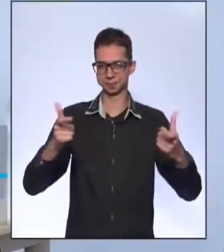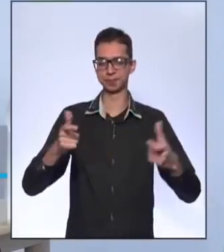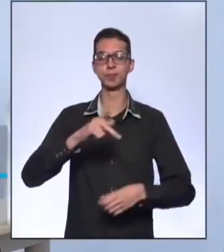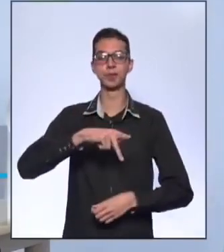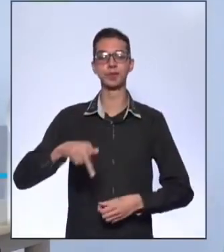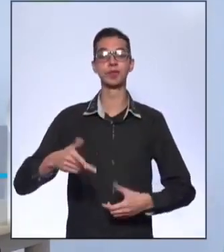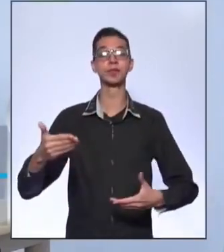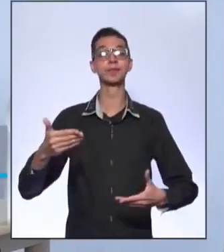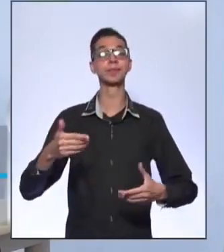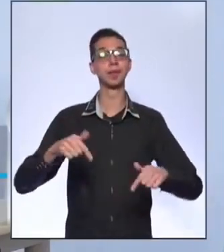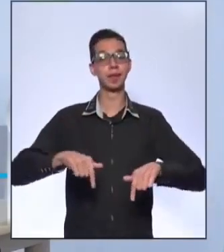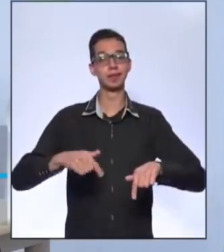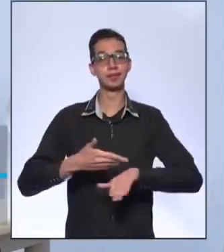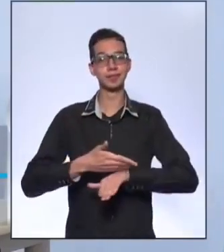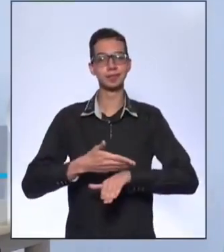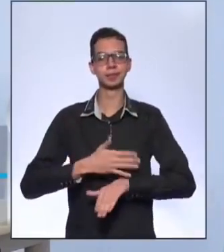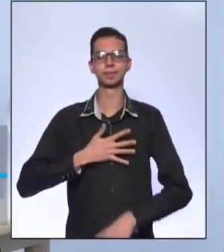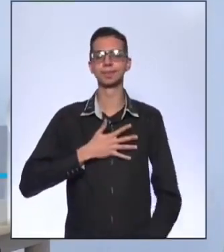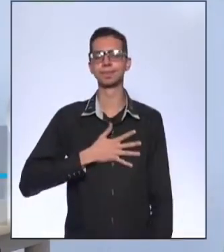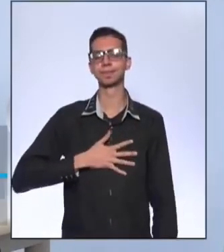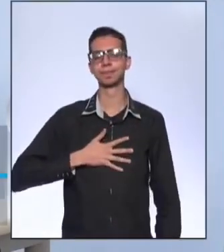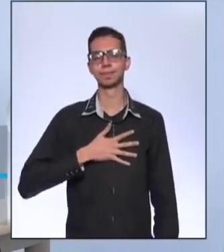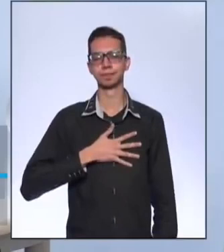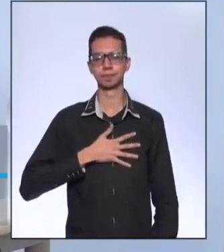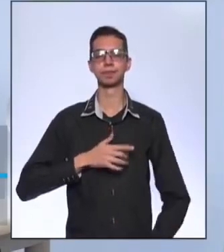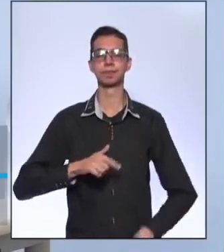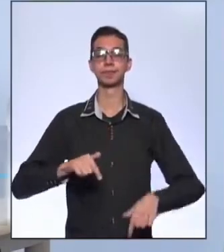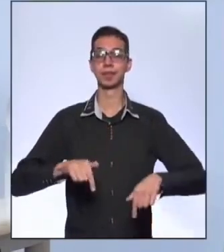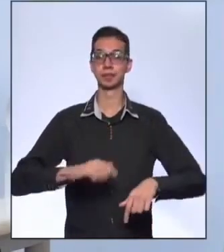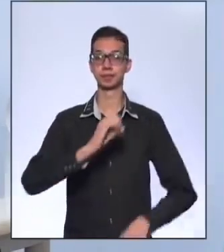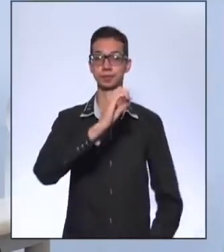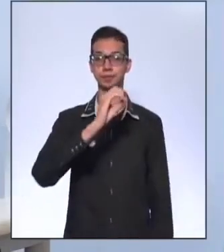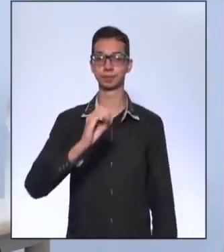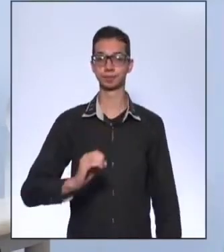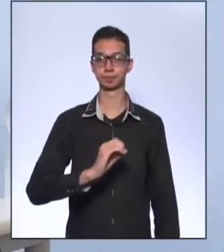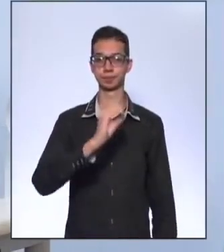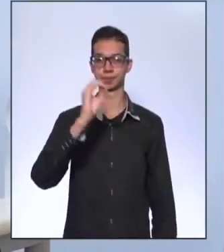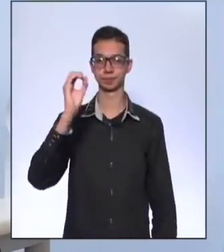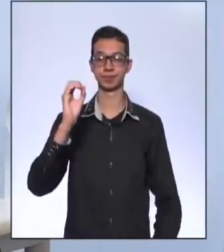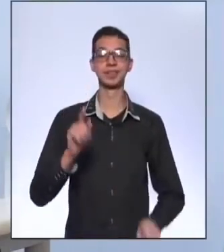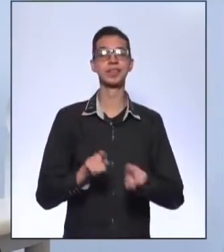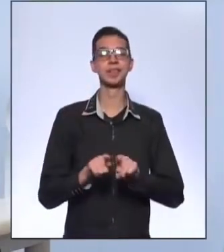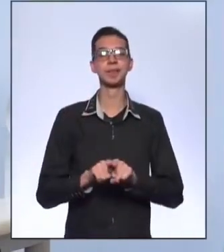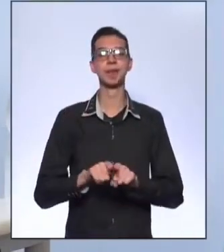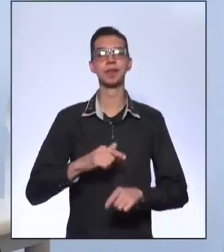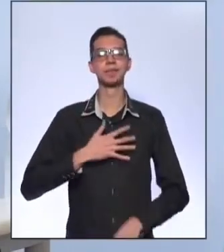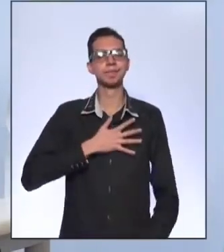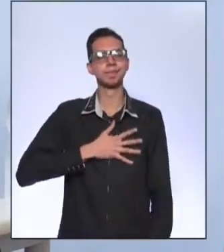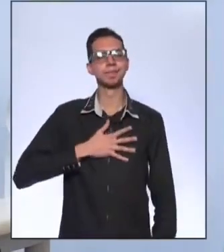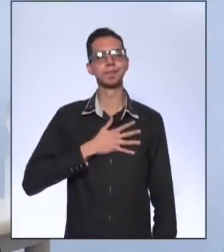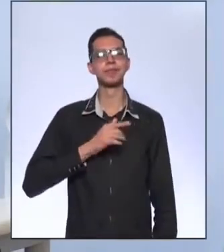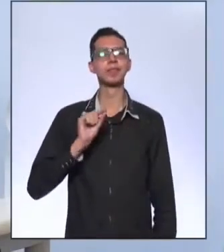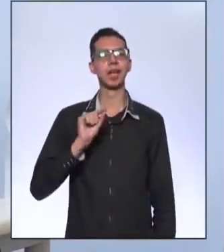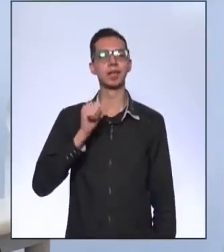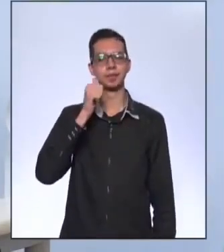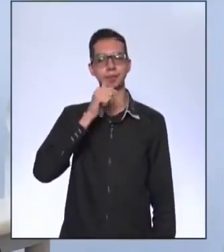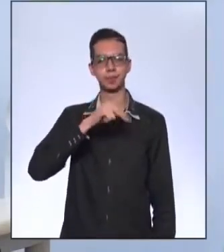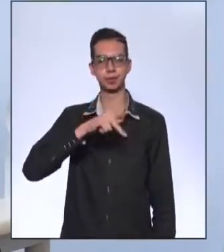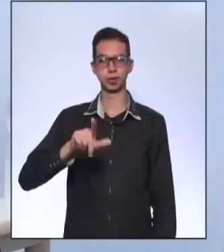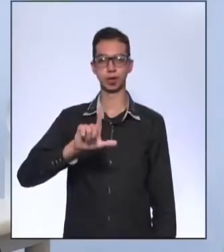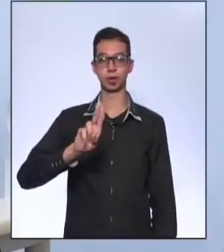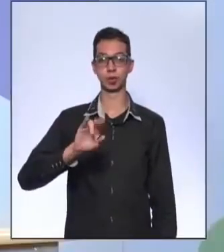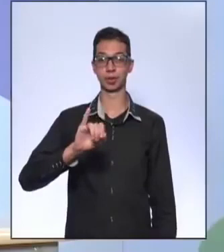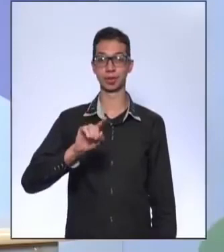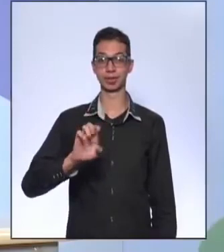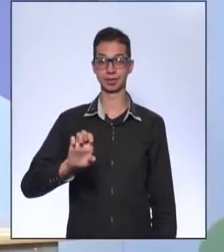dessa aula é um prazer imenso estar com vocês aqui no centro de Mídias e comigo eu também tenho o Brasil imenso de estar com a professora Luize que é